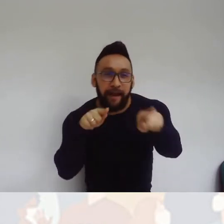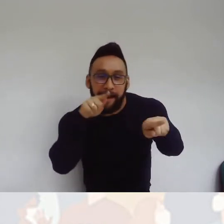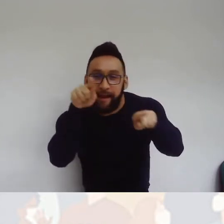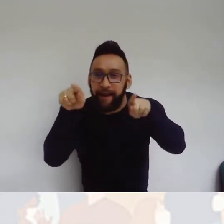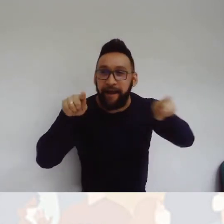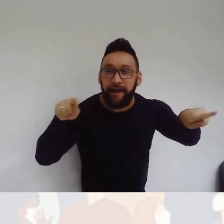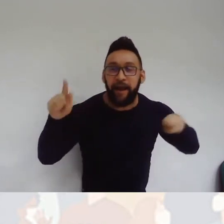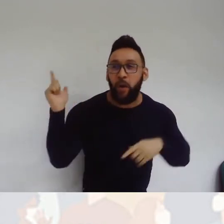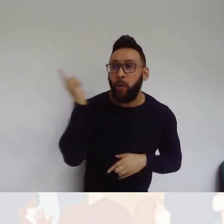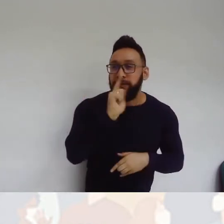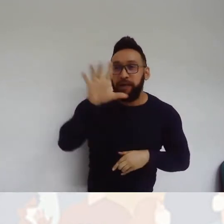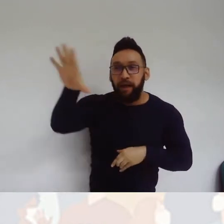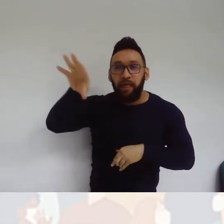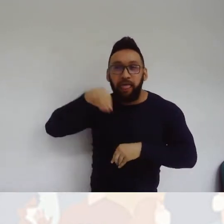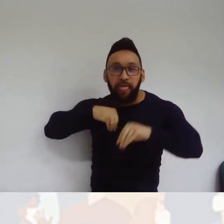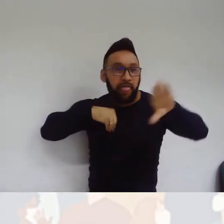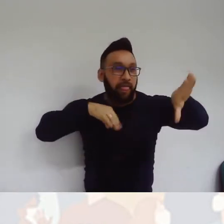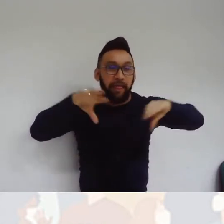de